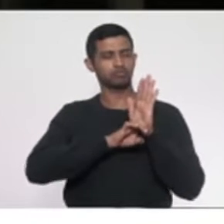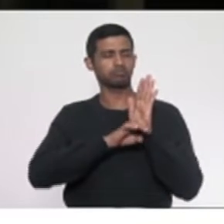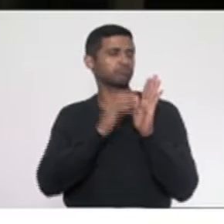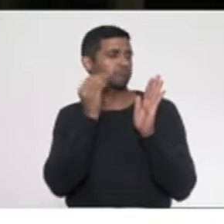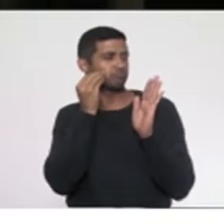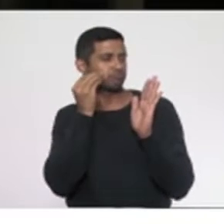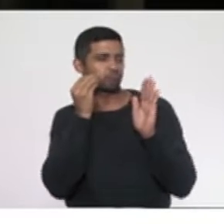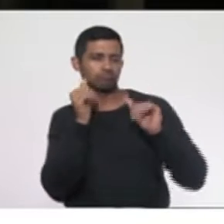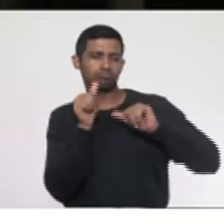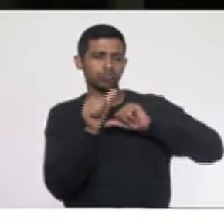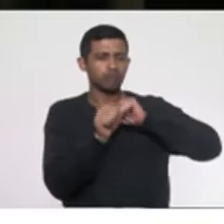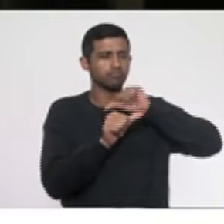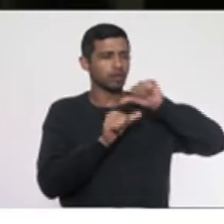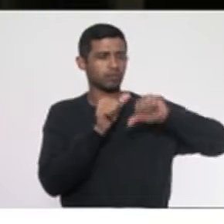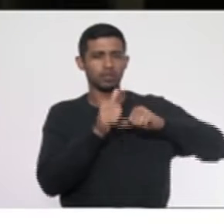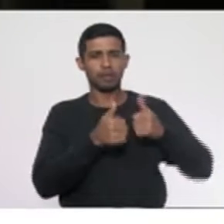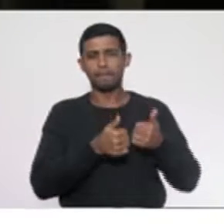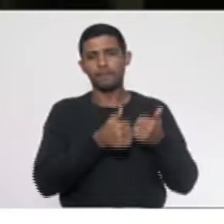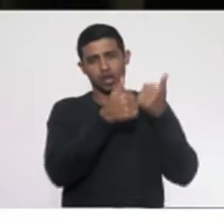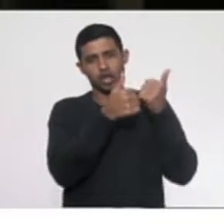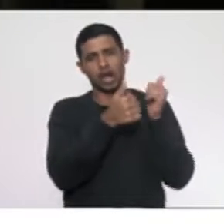tentando melhorar a questão.